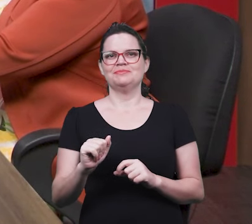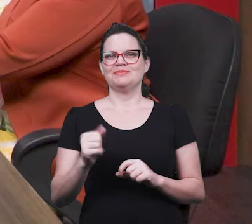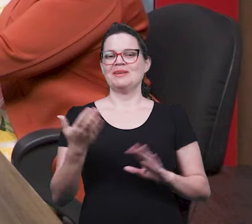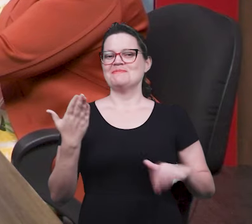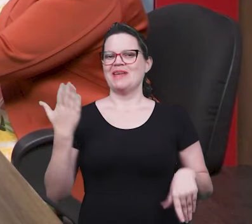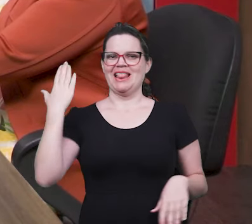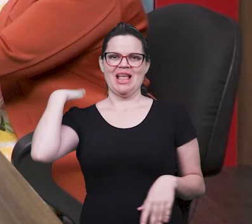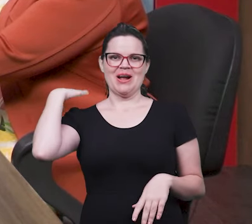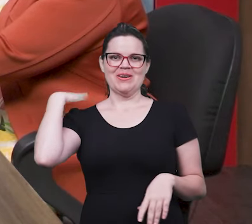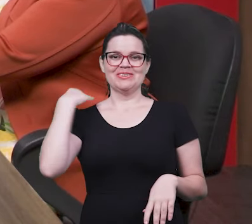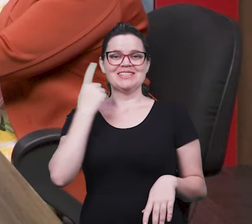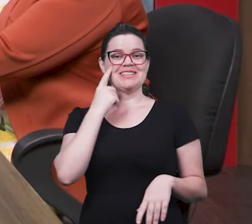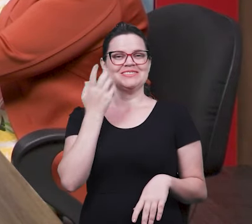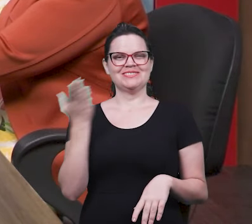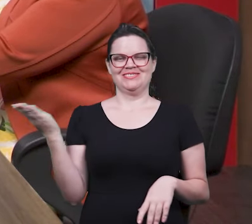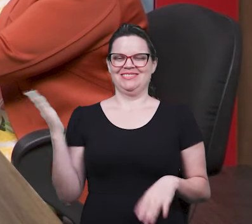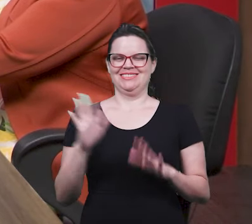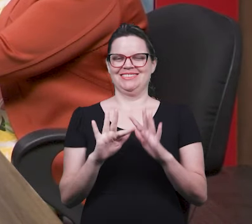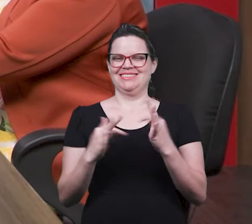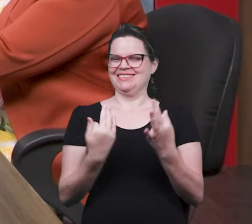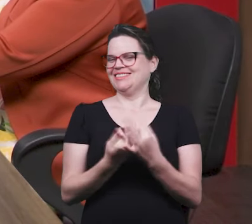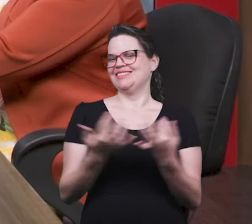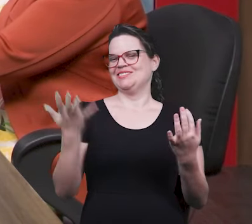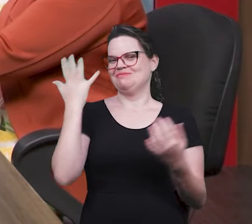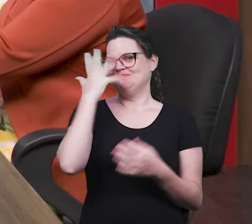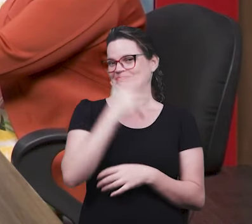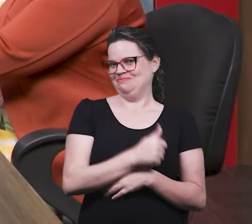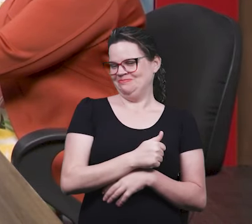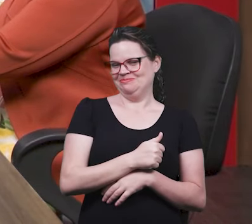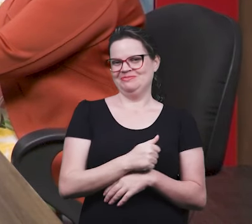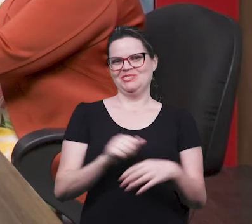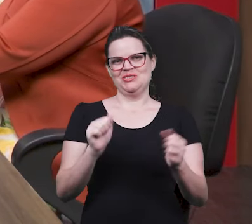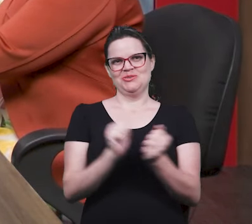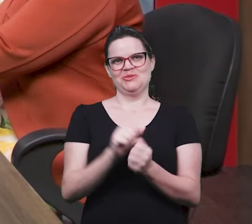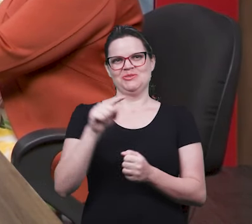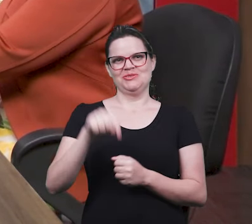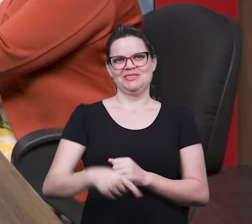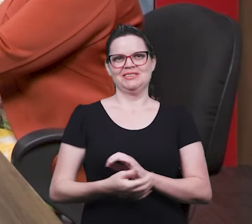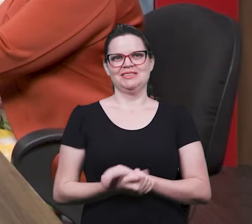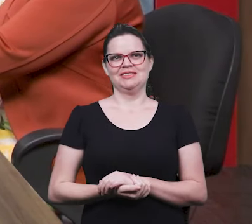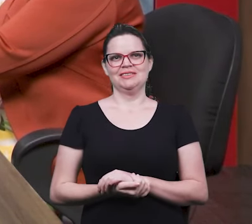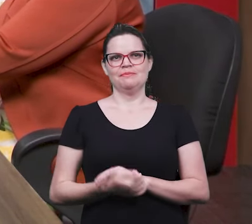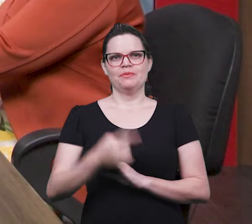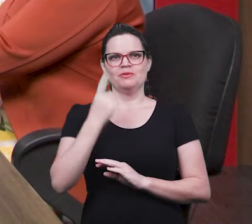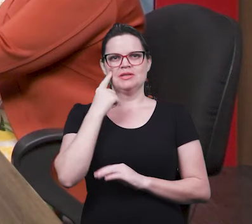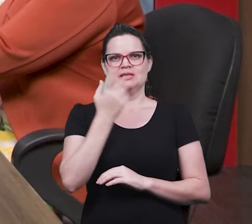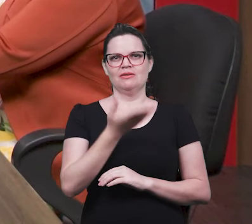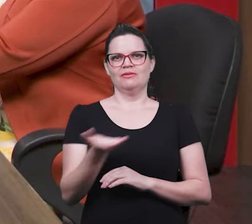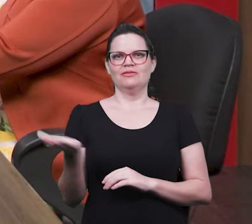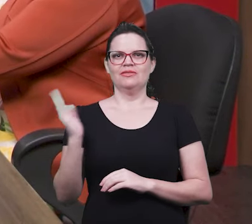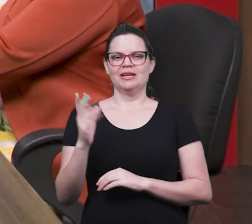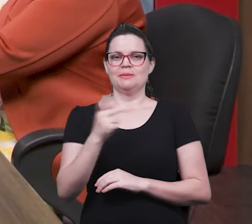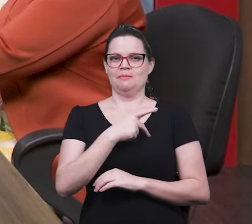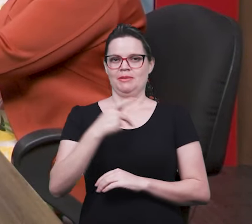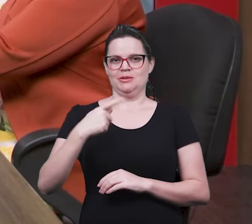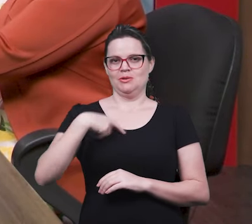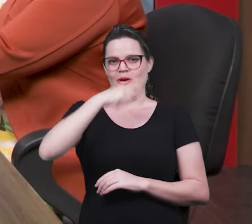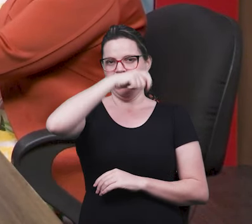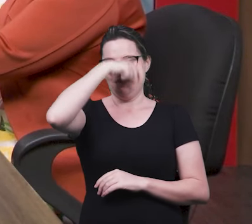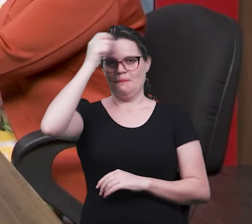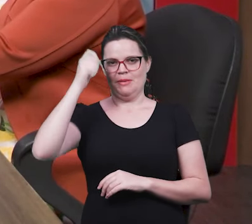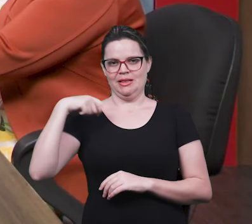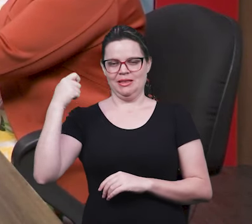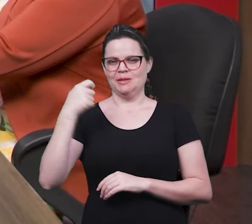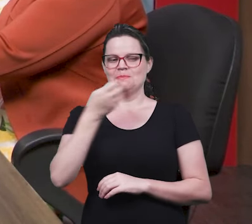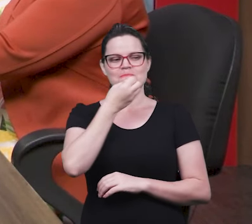família bonita que está aqui linda, embelezando o nosso programa? O que vocês estão vendo agora, pastor Amadeu